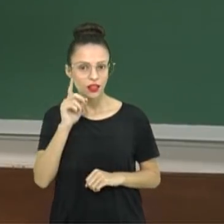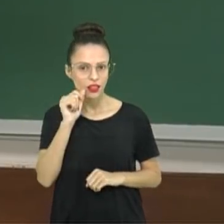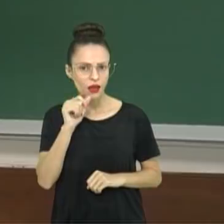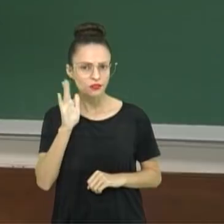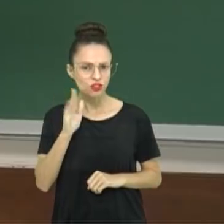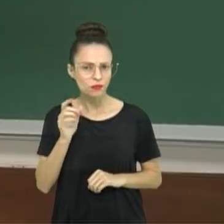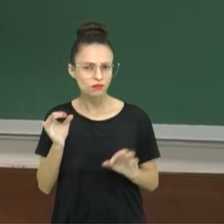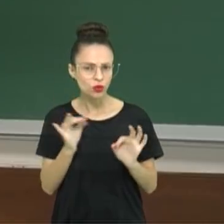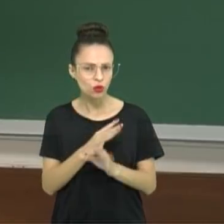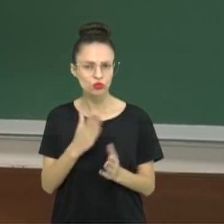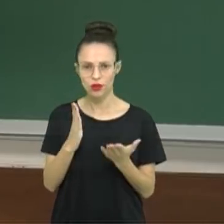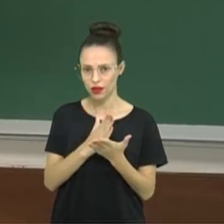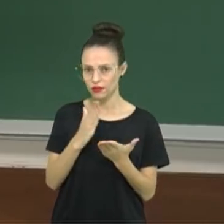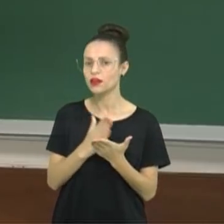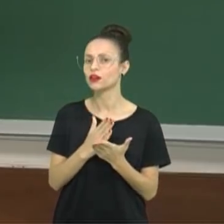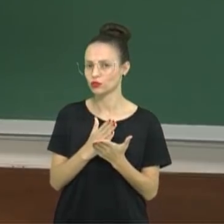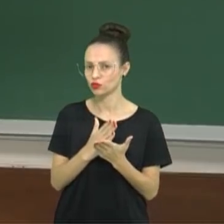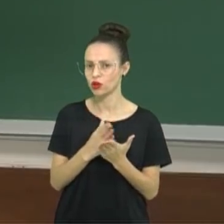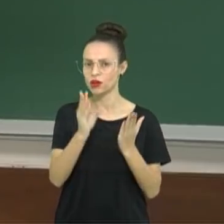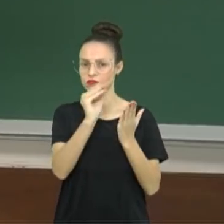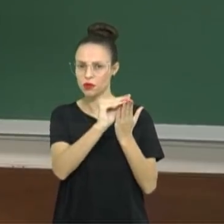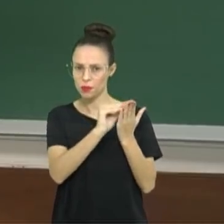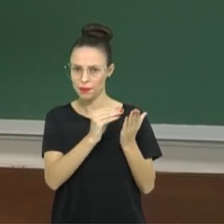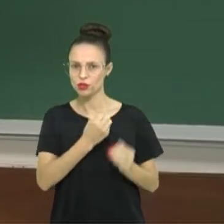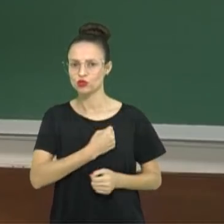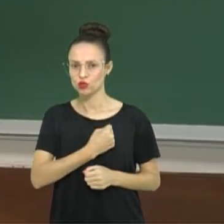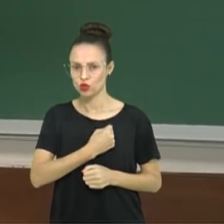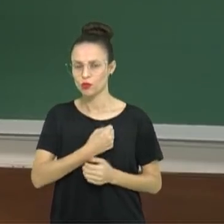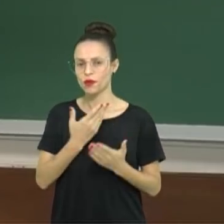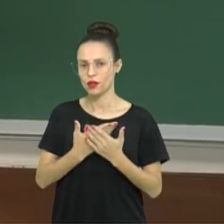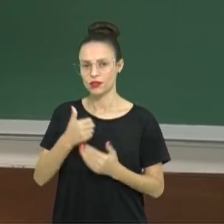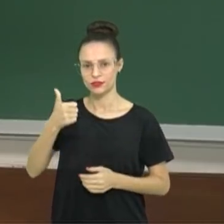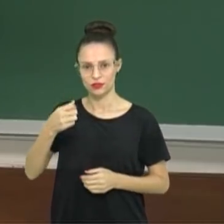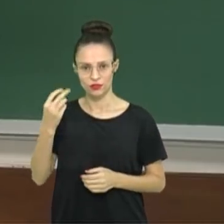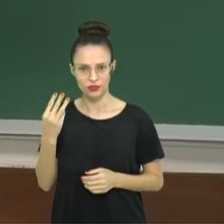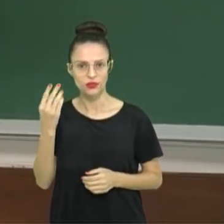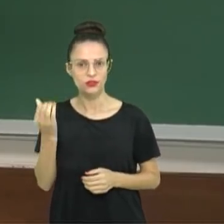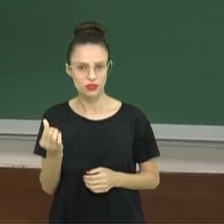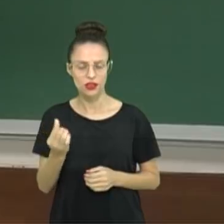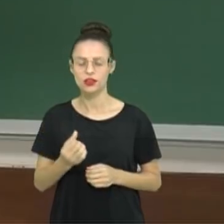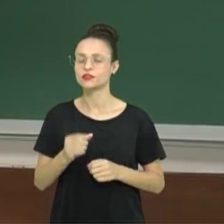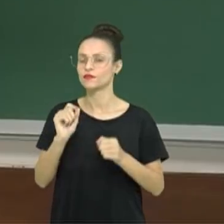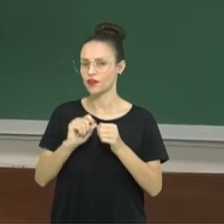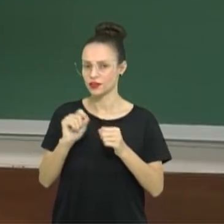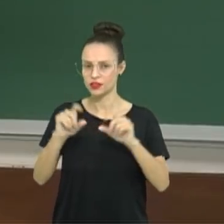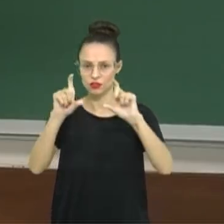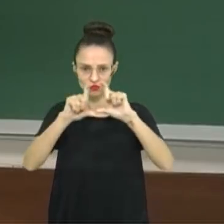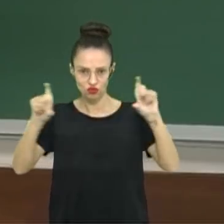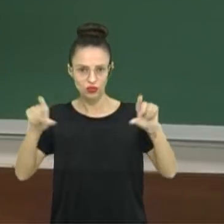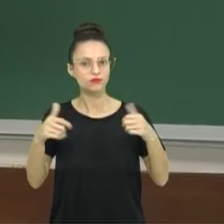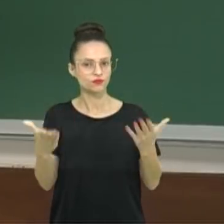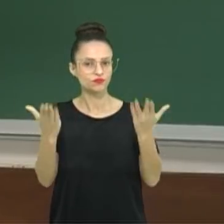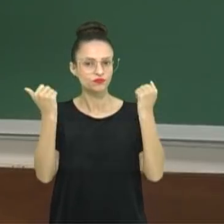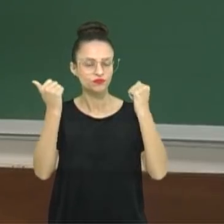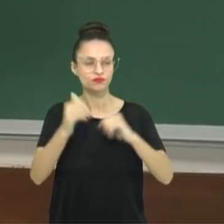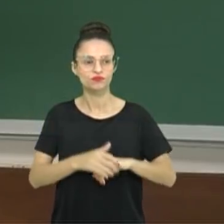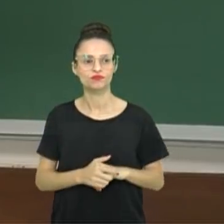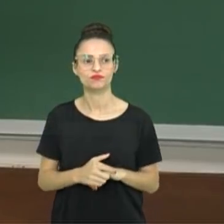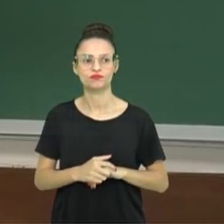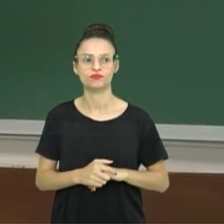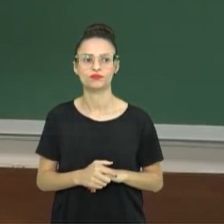mão aí? Tá com seu caderno? Anotou o número da aula 136? Produção de tira? Vamos lá então,